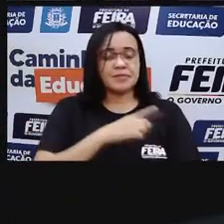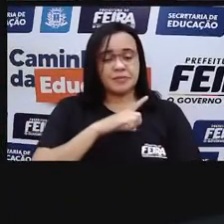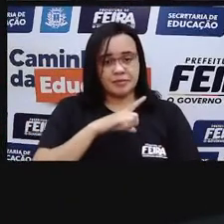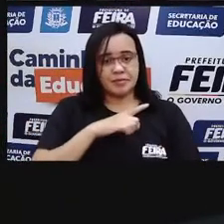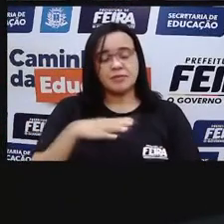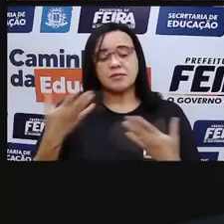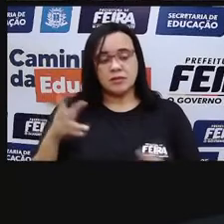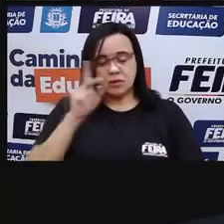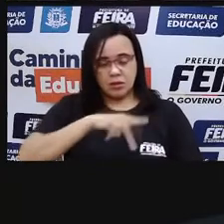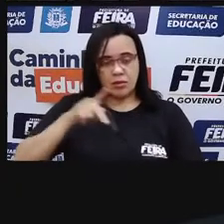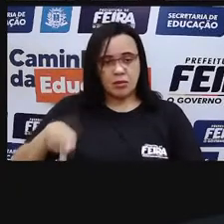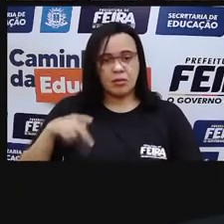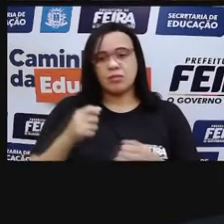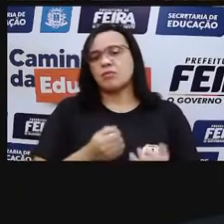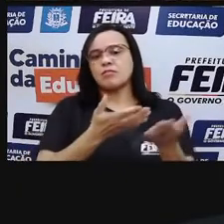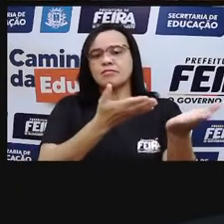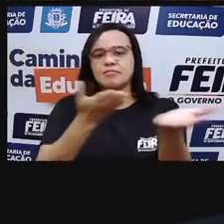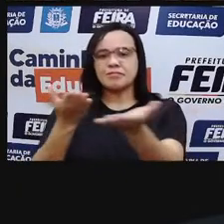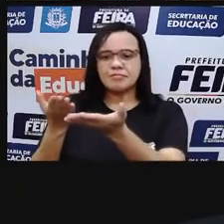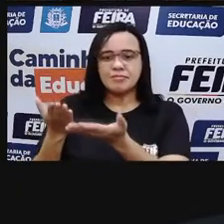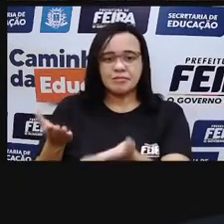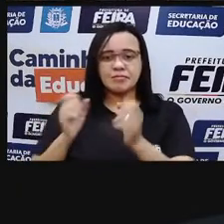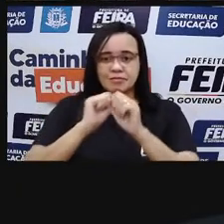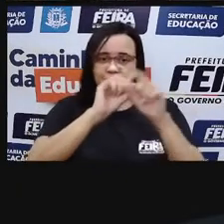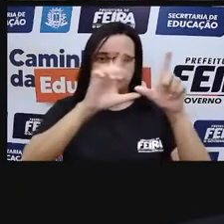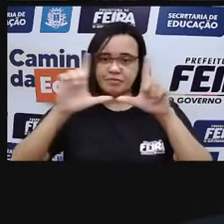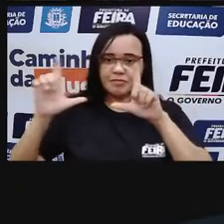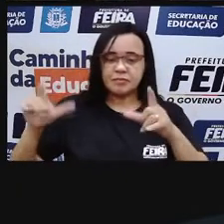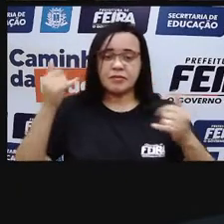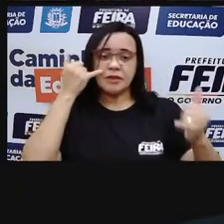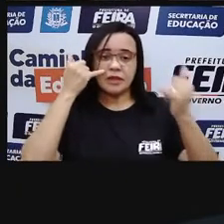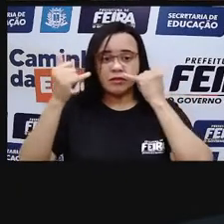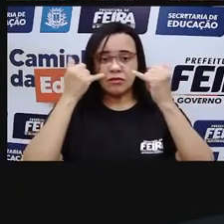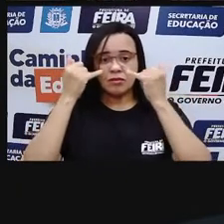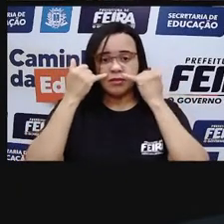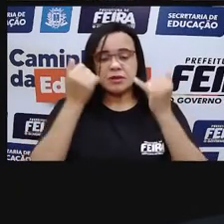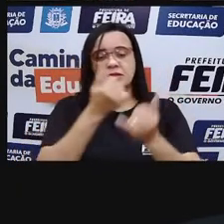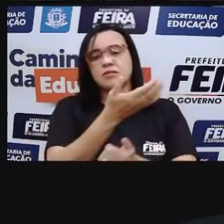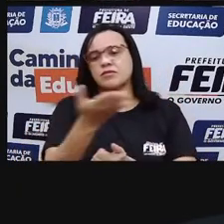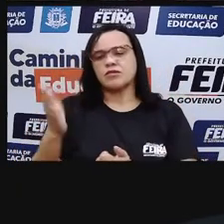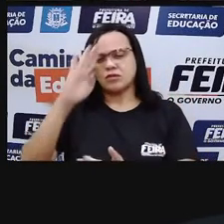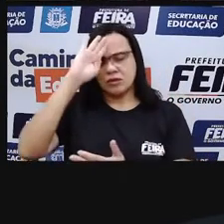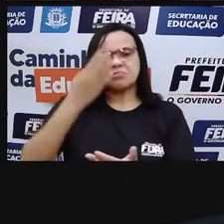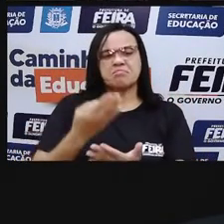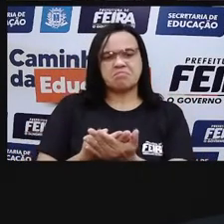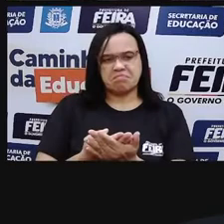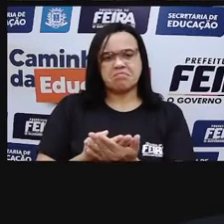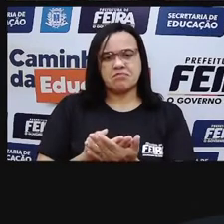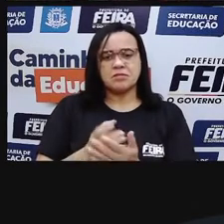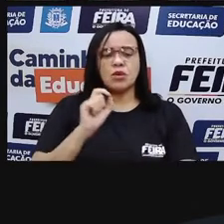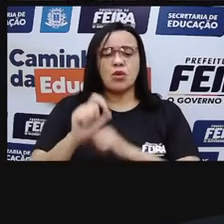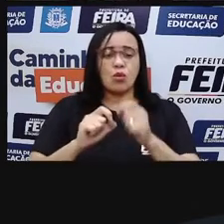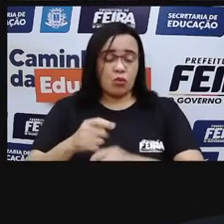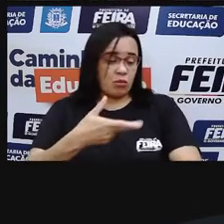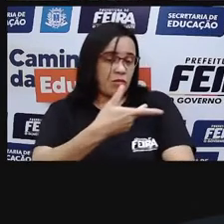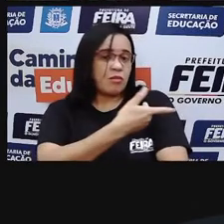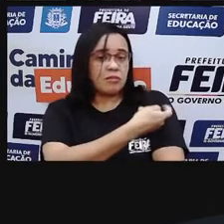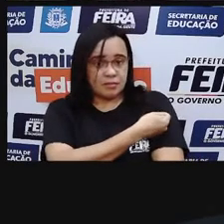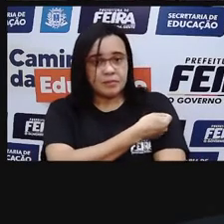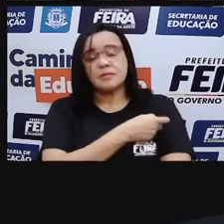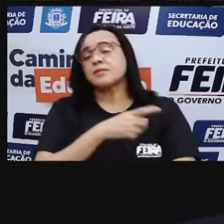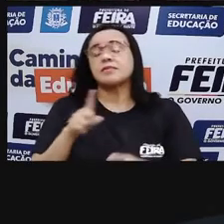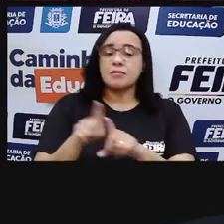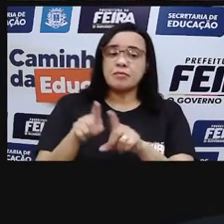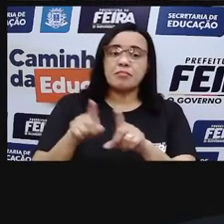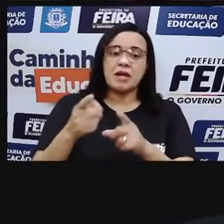trazer algumas informações para que vocês tenham mais confiança com a vacina, com os